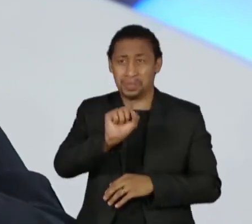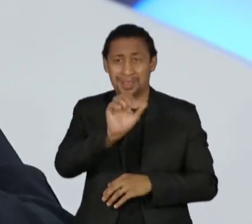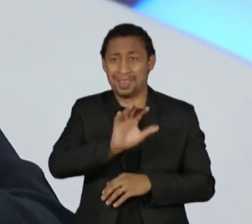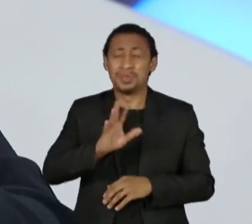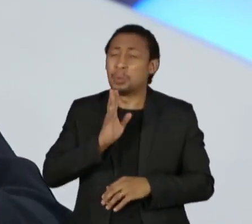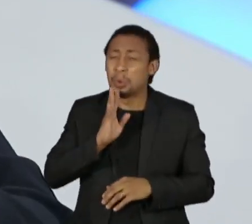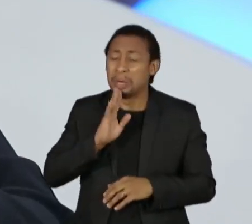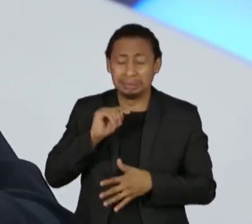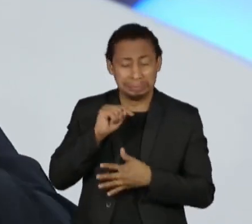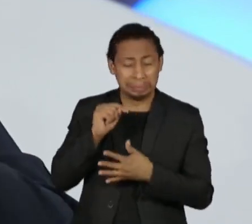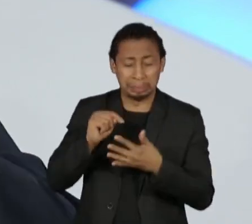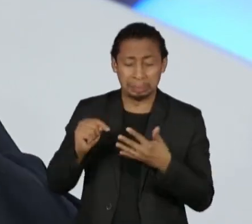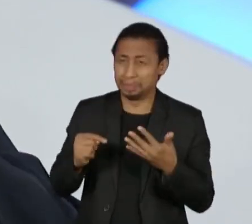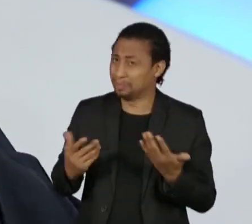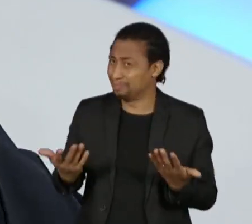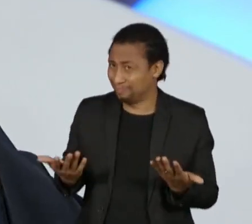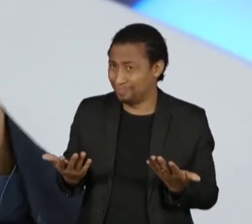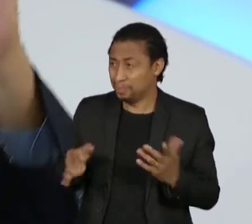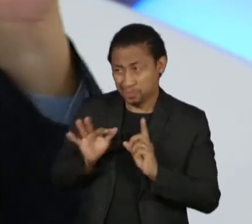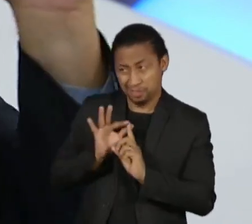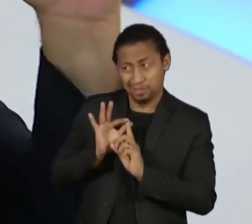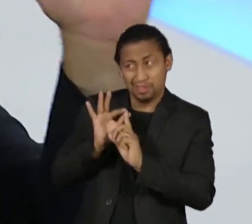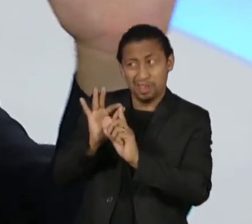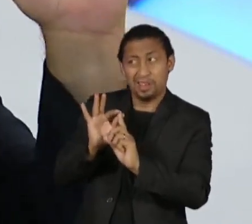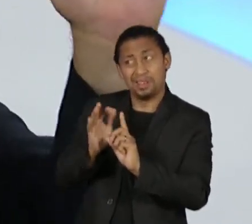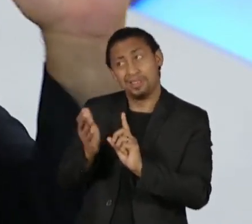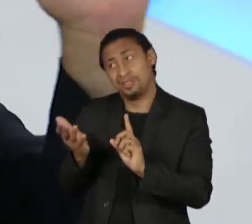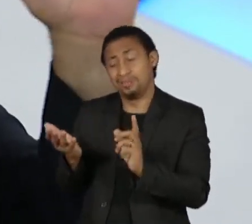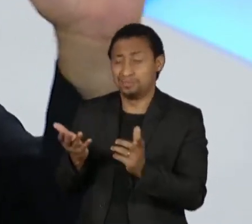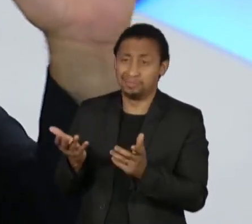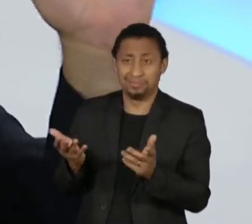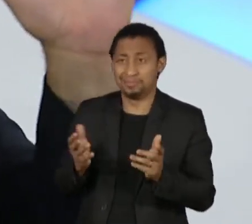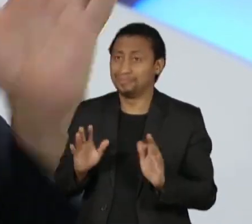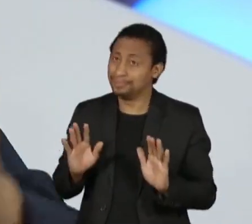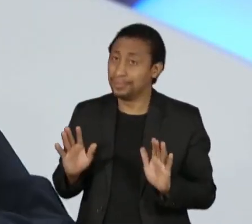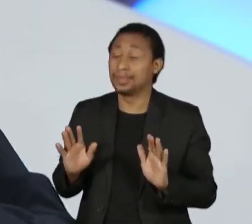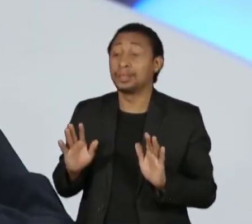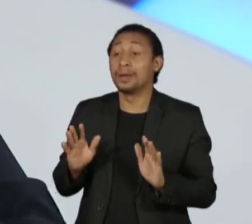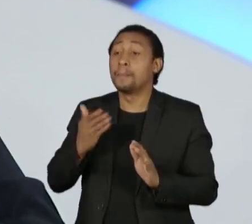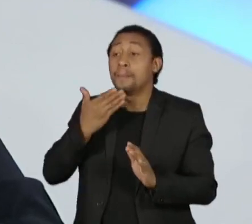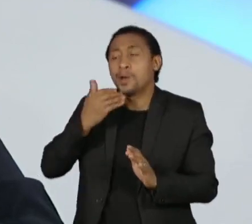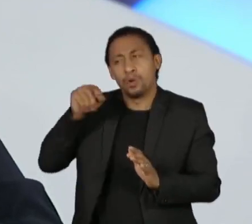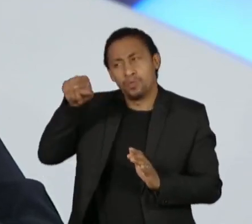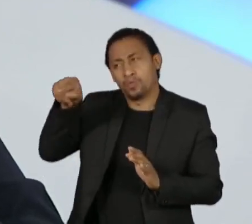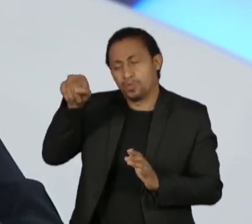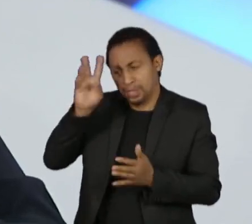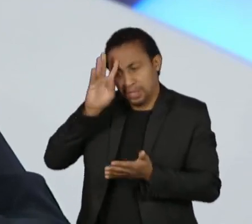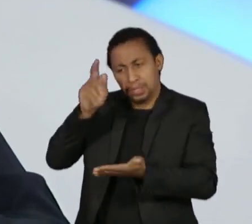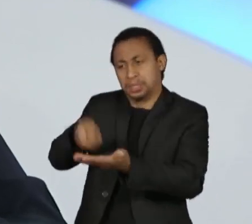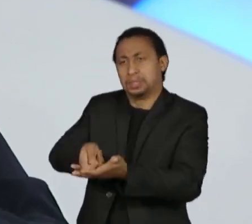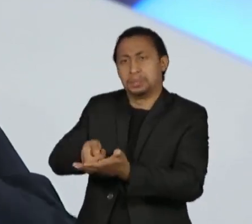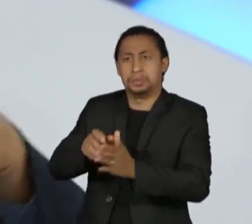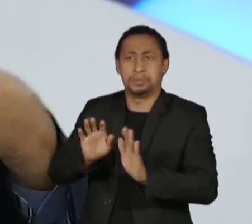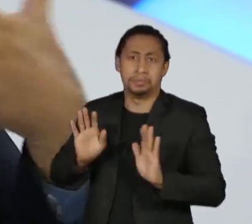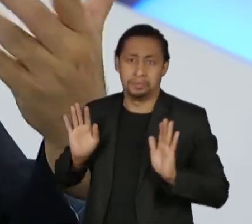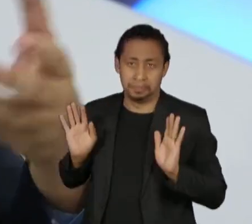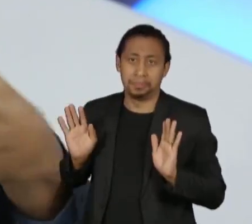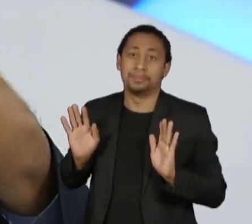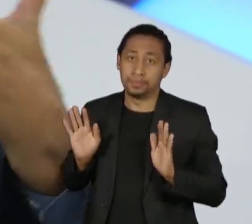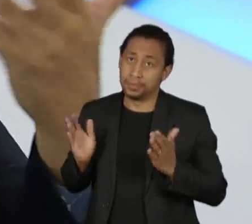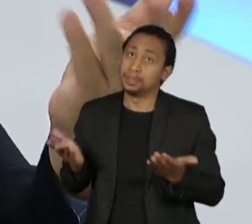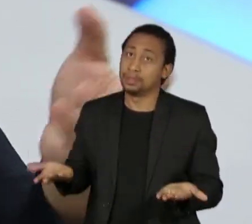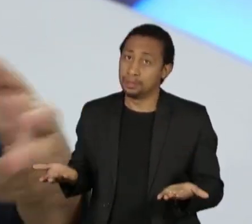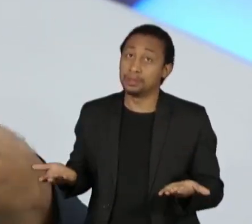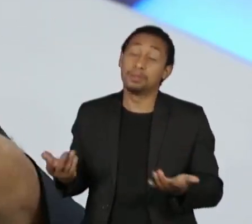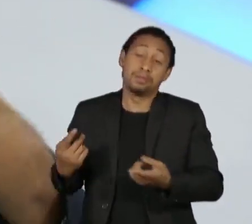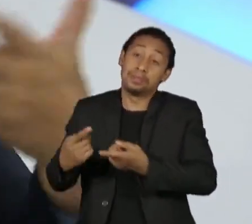várias especialidades e acho que ele volta aos parâmetros que ele próprio fixou lá no sentido de procurar